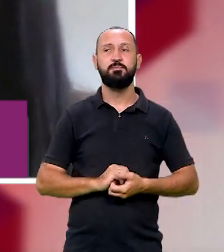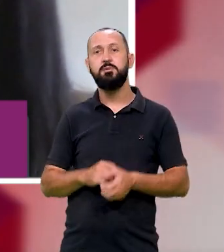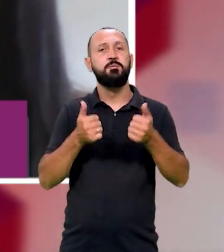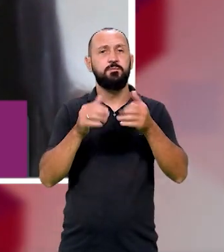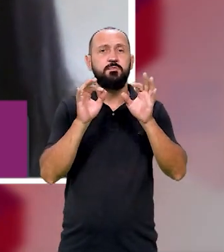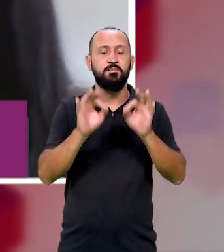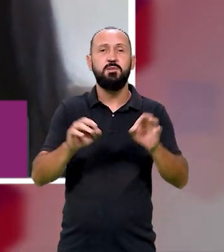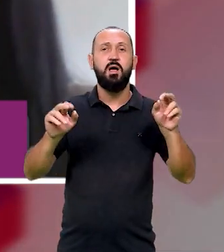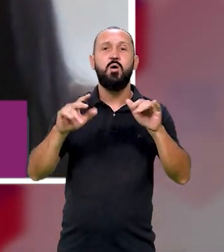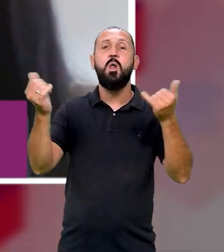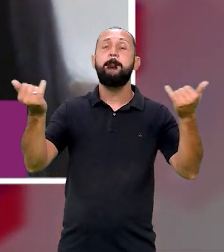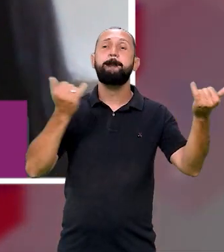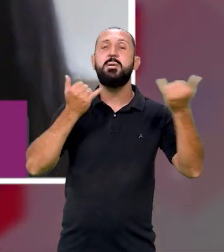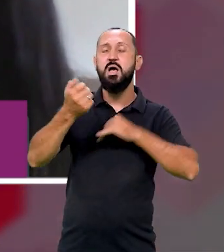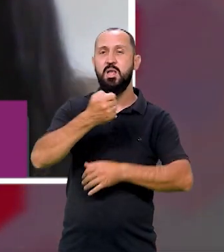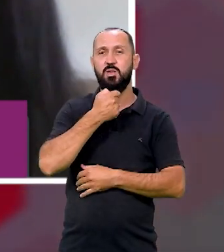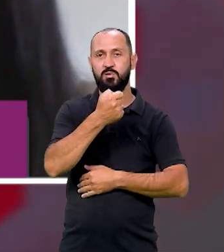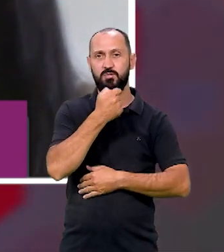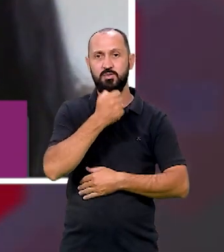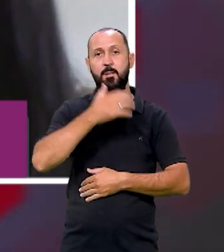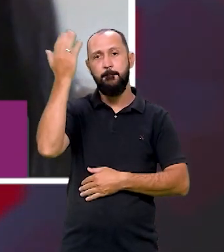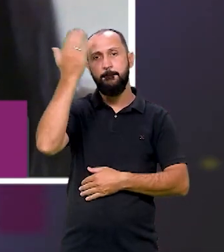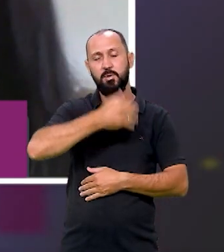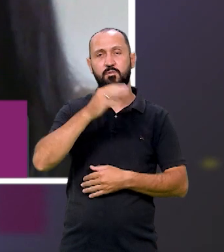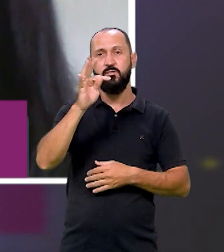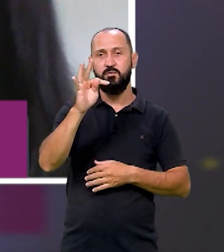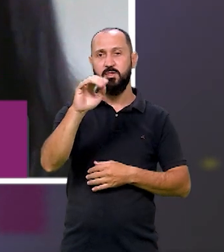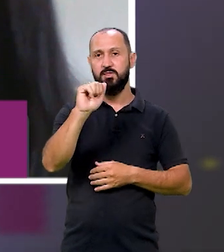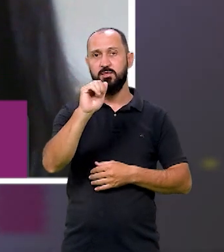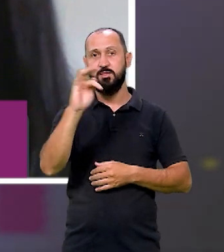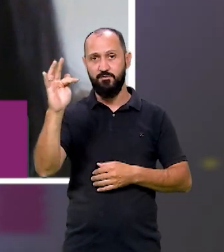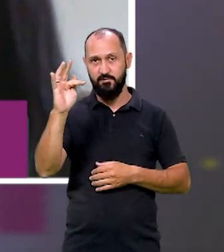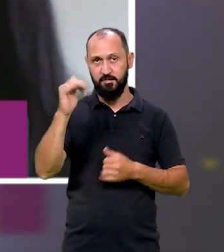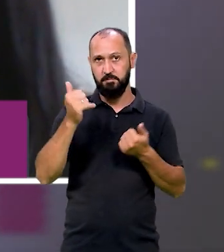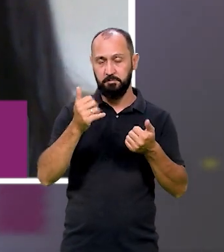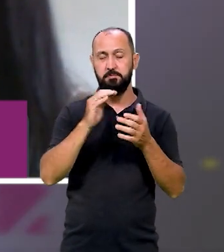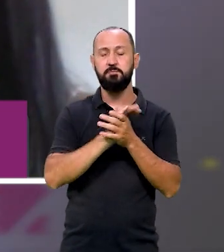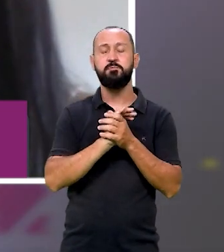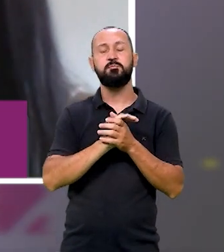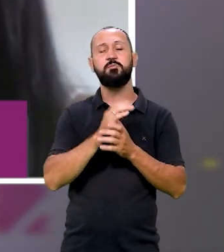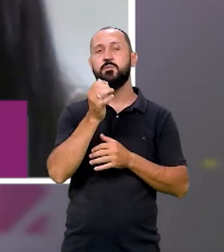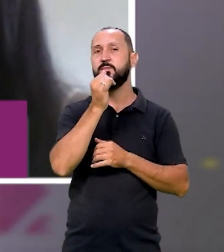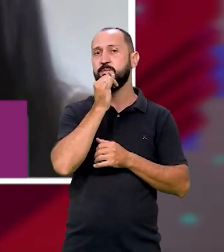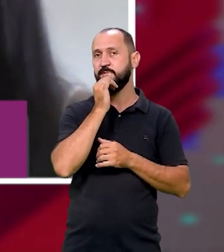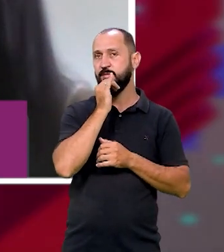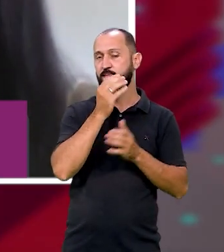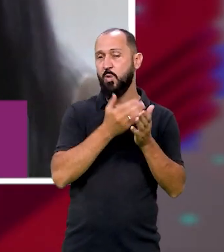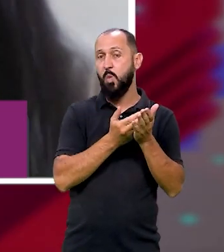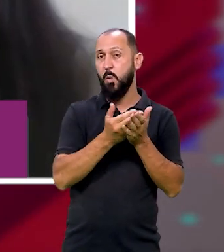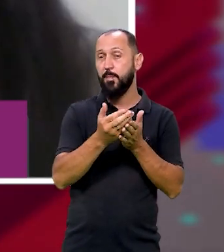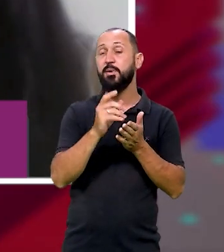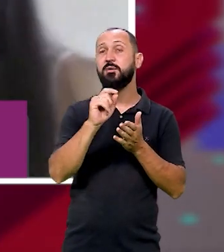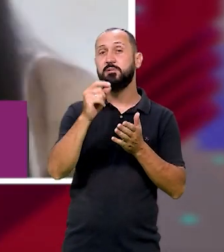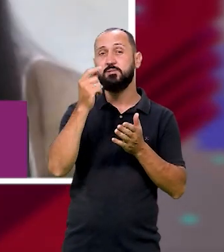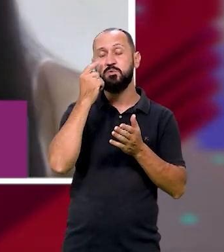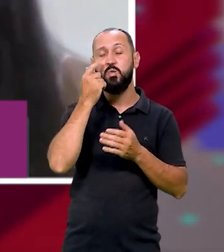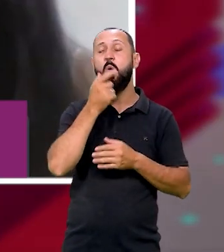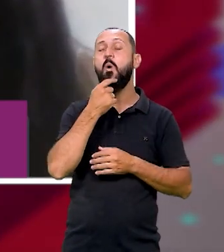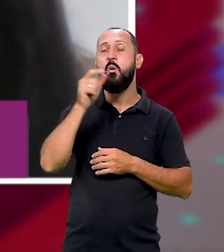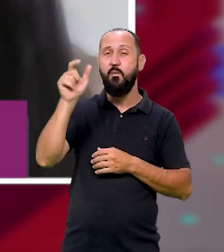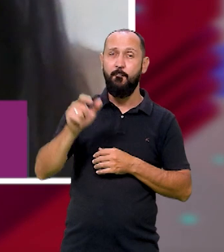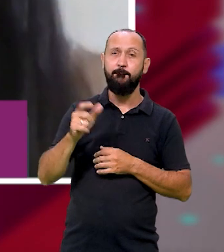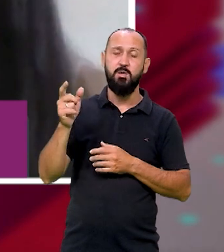entendimento. Certo, agora vindo para a notícia de provas de alta performance. Nós demos o exemplo no início do